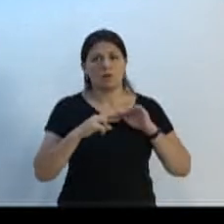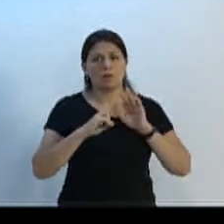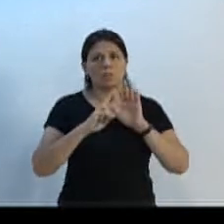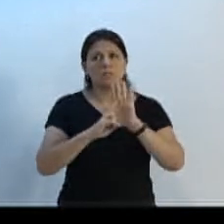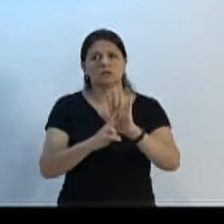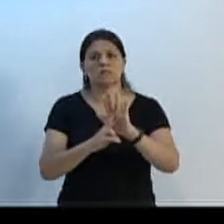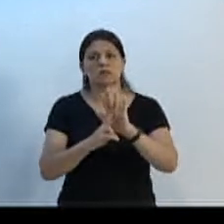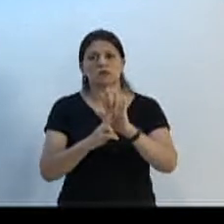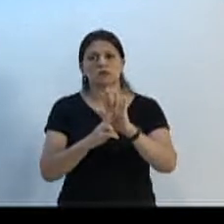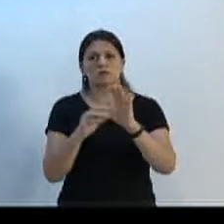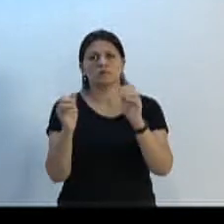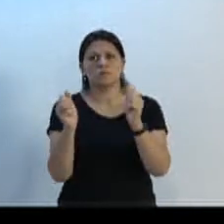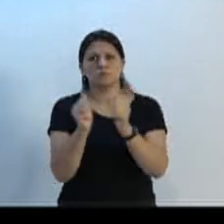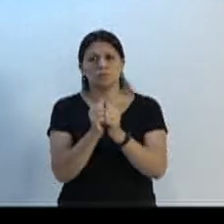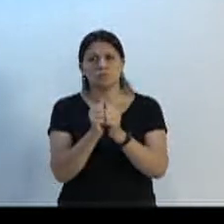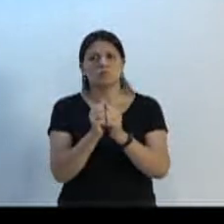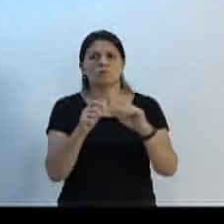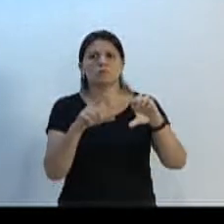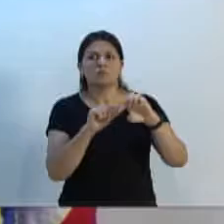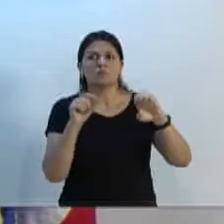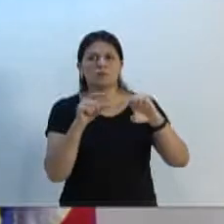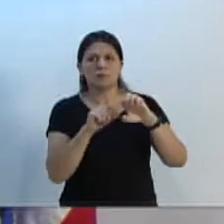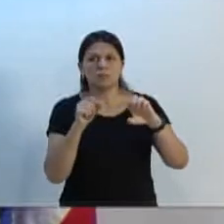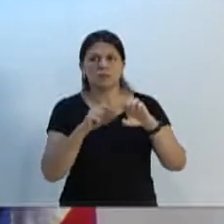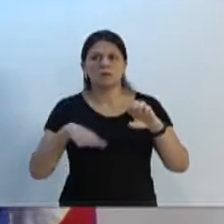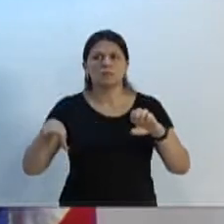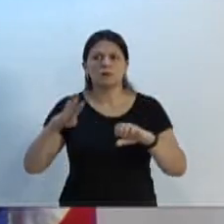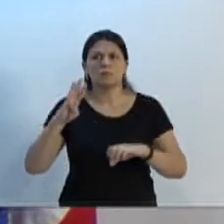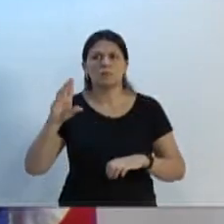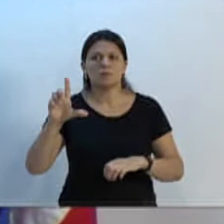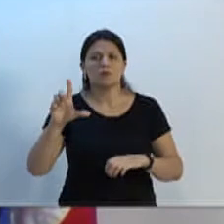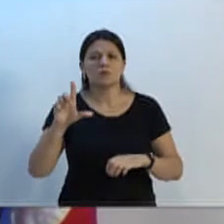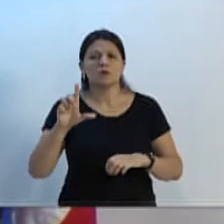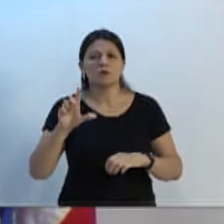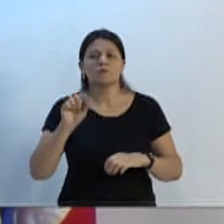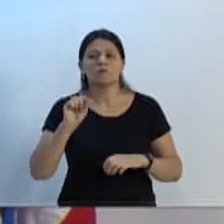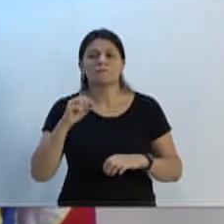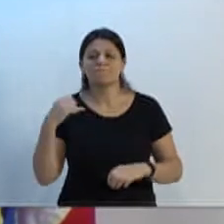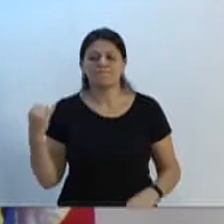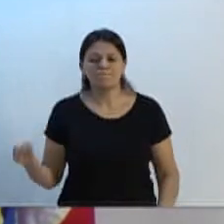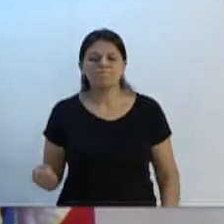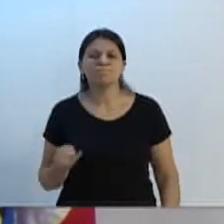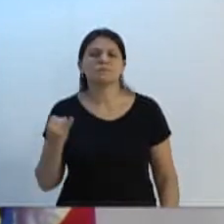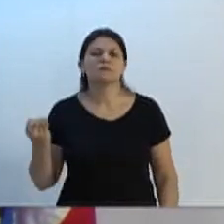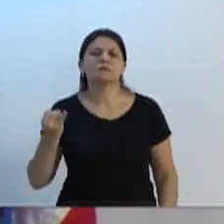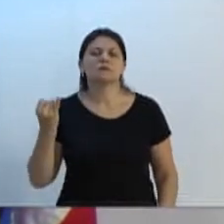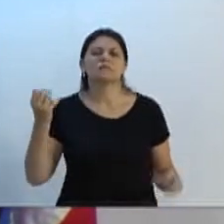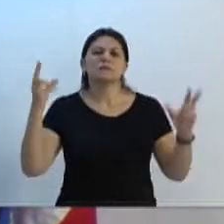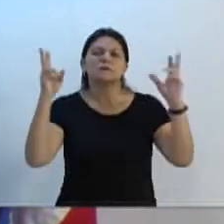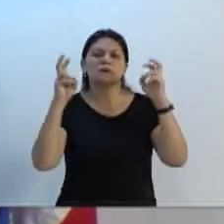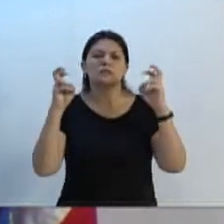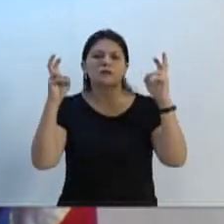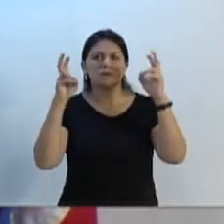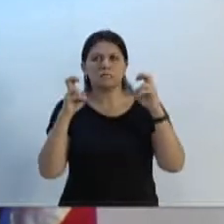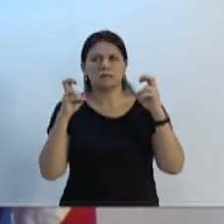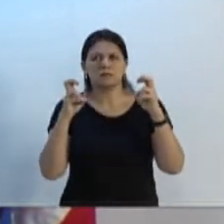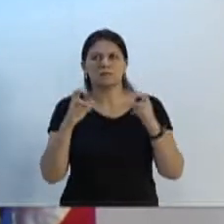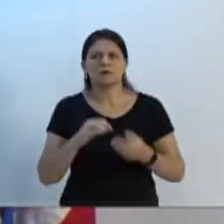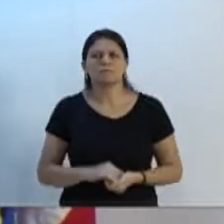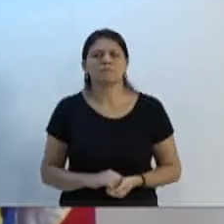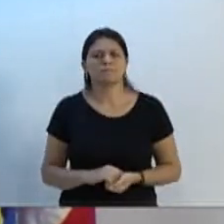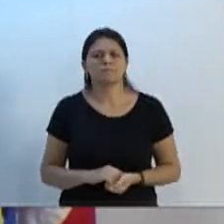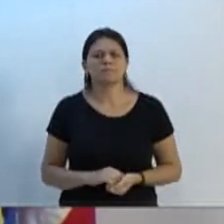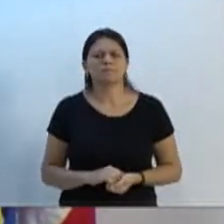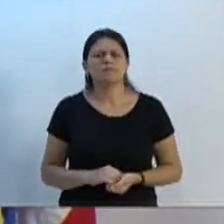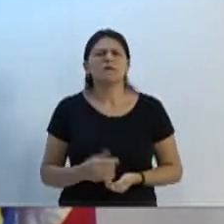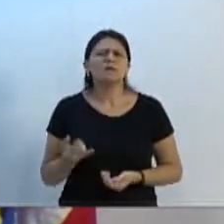legislativa junto do empresariado aqui de blumenau diante da importância do tema a e na